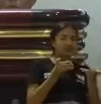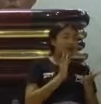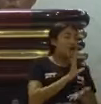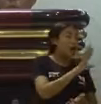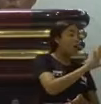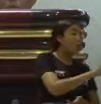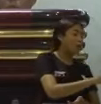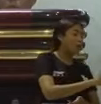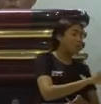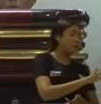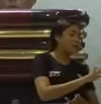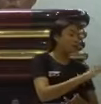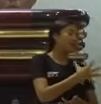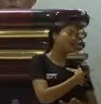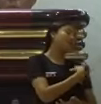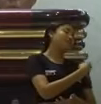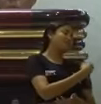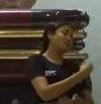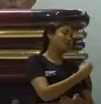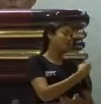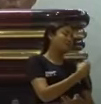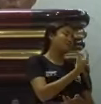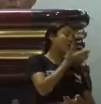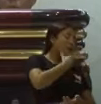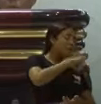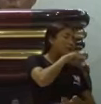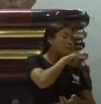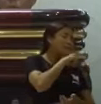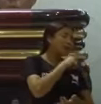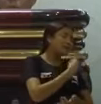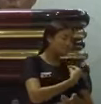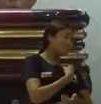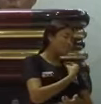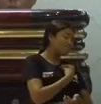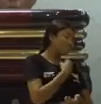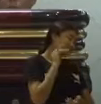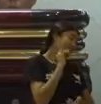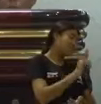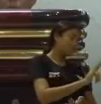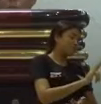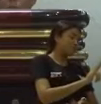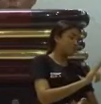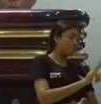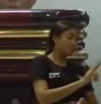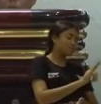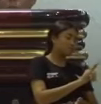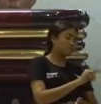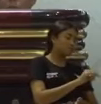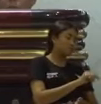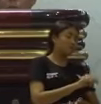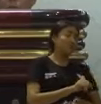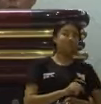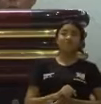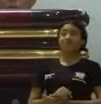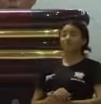mão sobre ele e disse, filhote, papai está aqui, papai te ama. E ele faz.